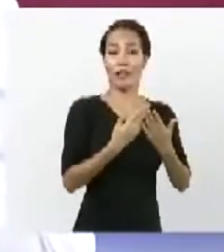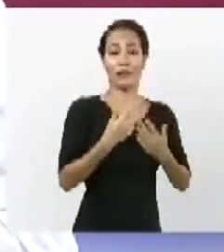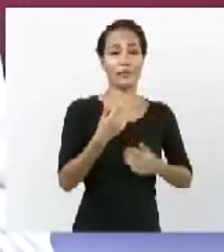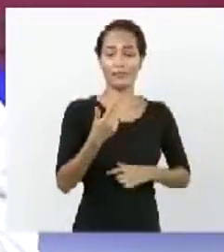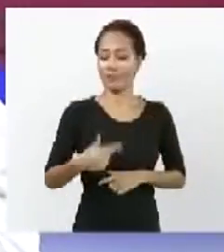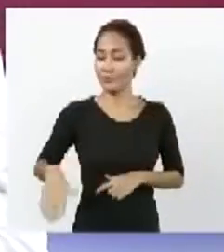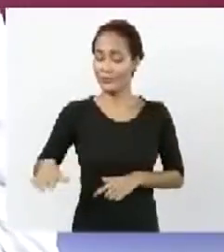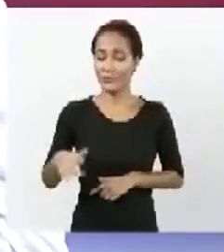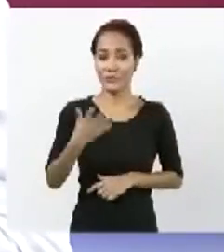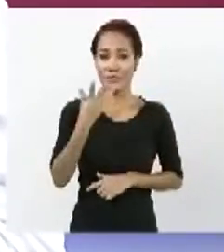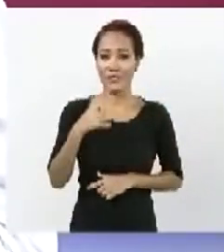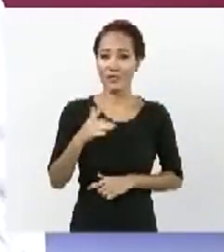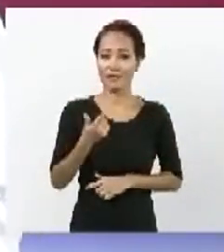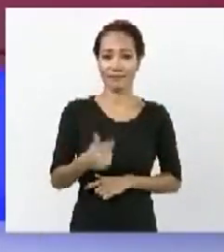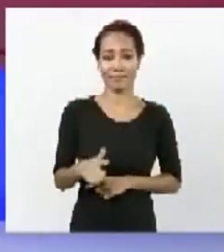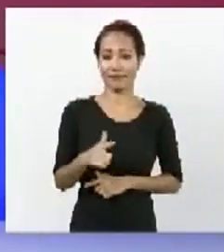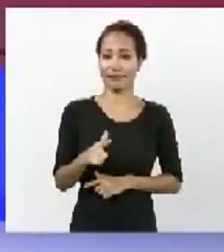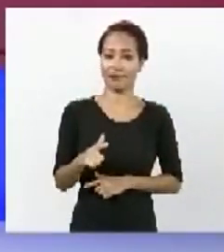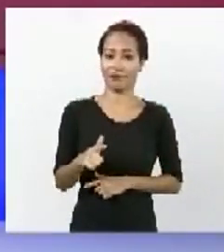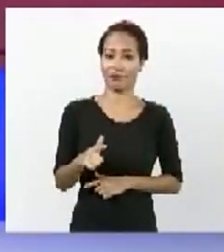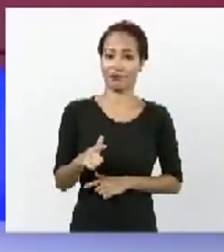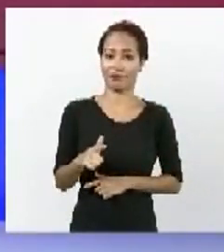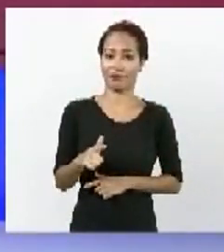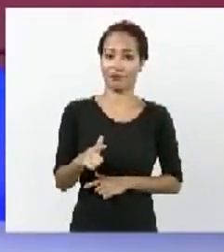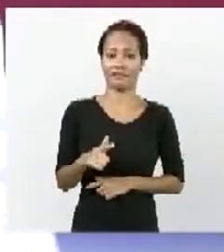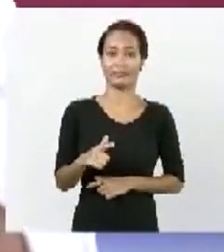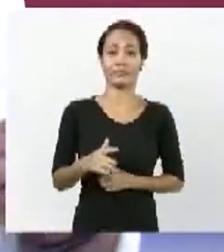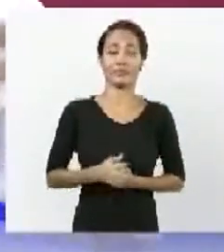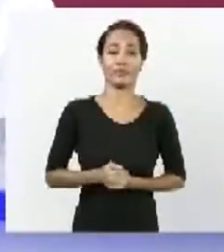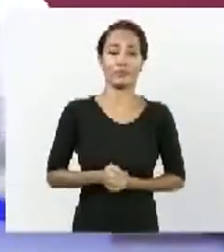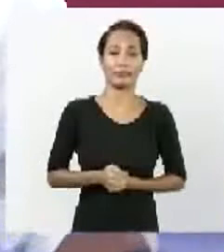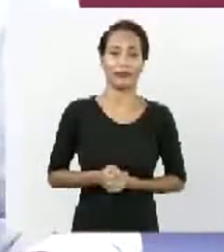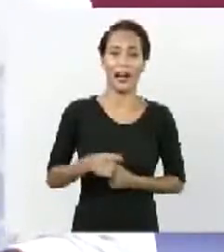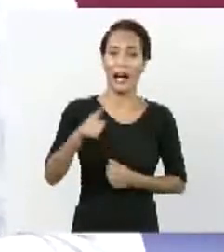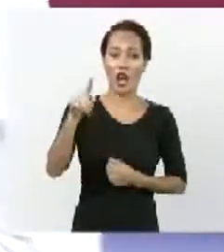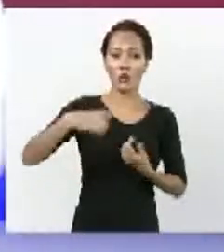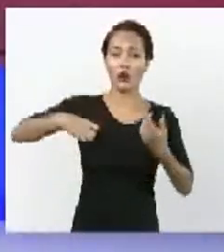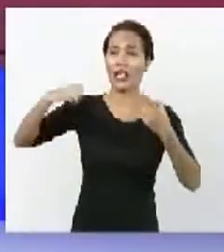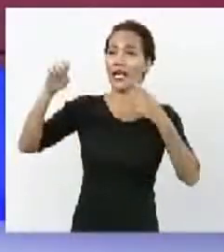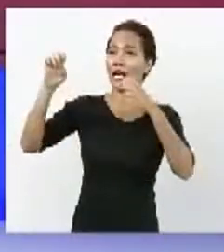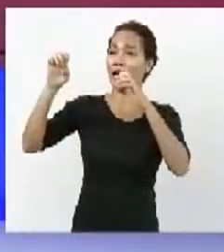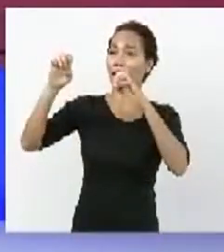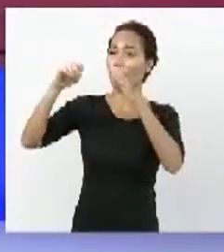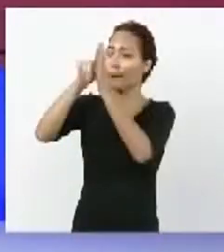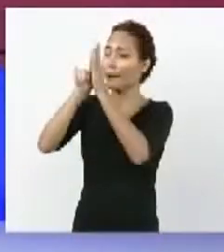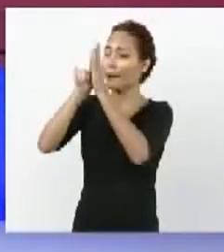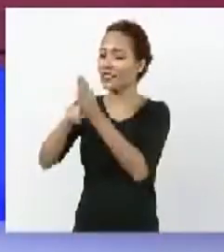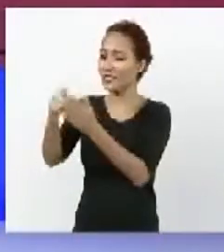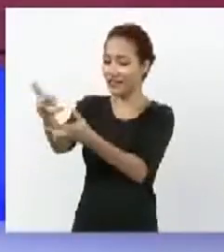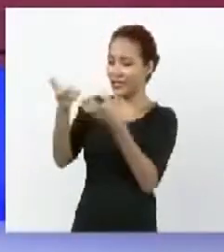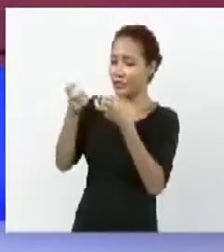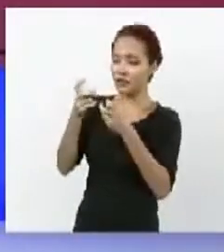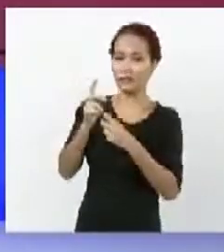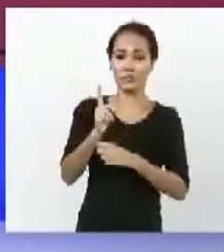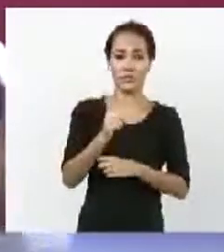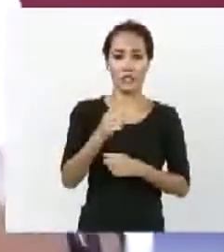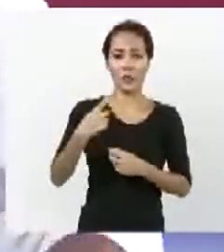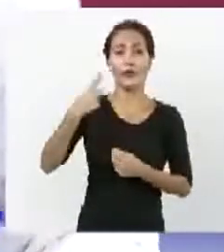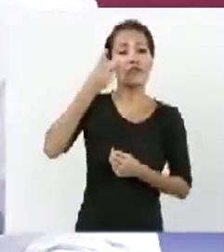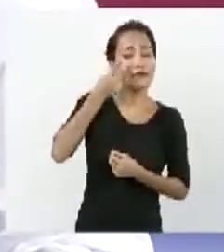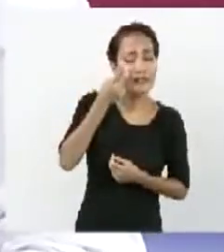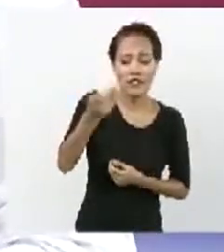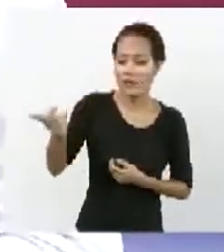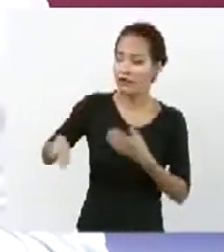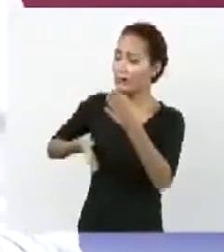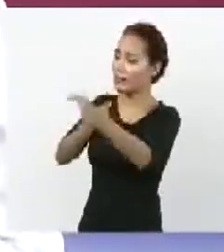uma informação que não é nem colhida de estatística, de nada. É do próprio povo, porque eu tenho visitado todas as feiras e todas